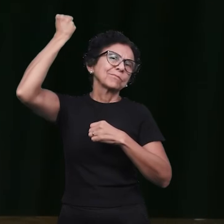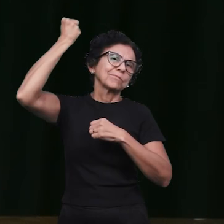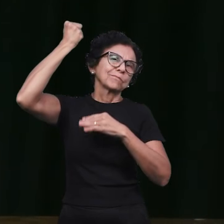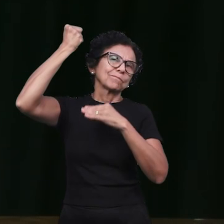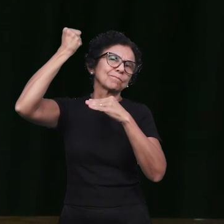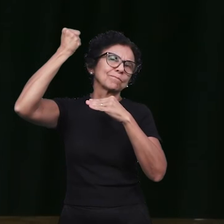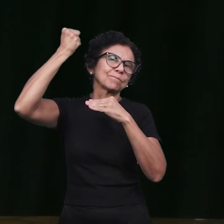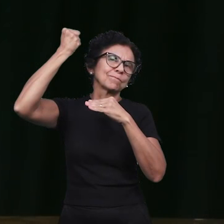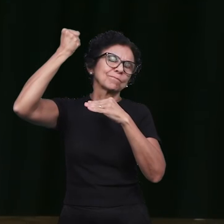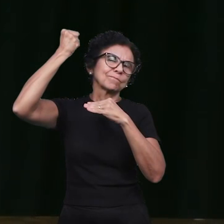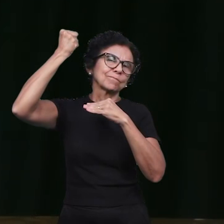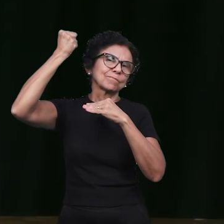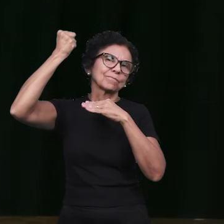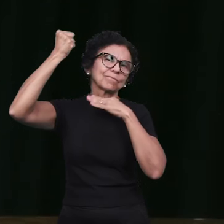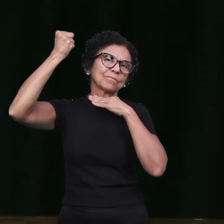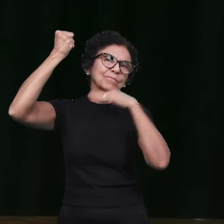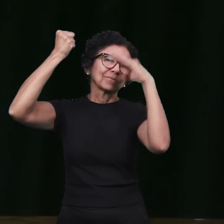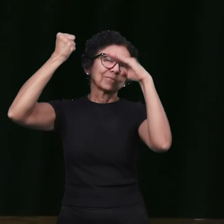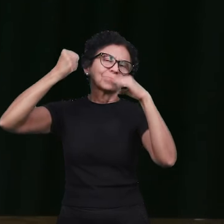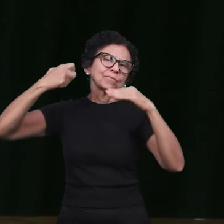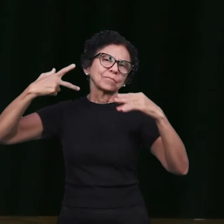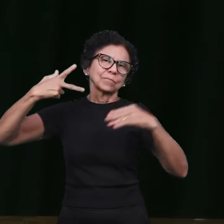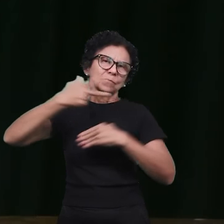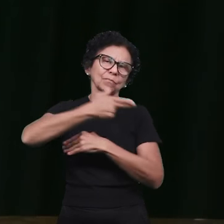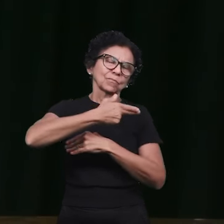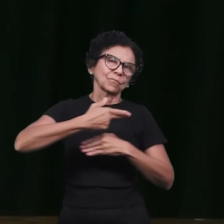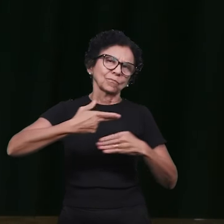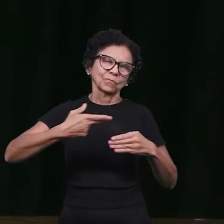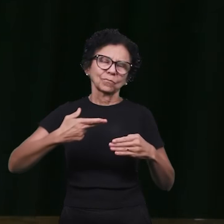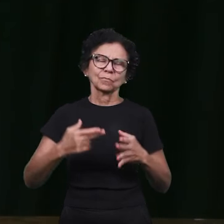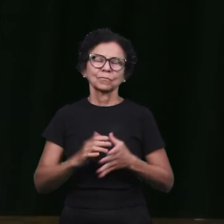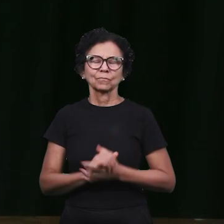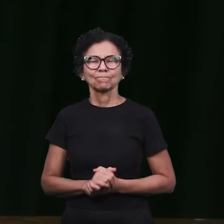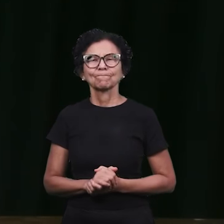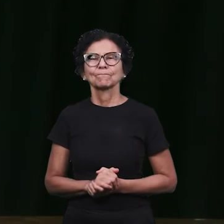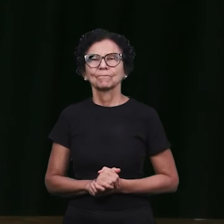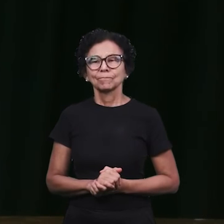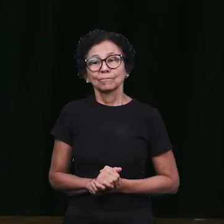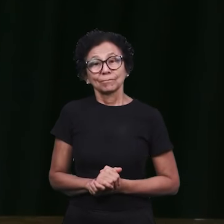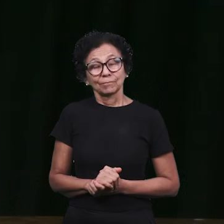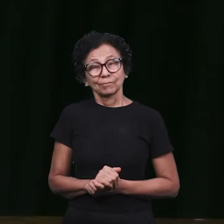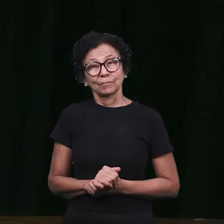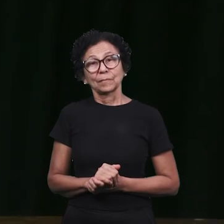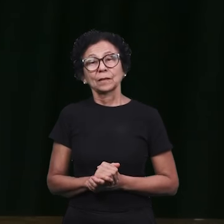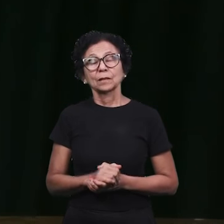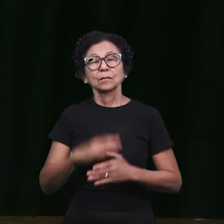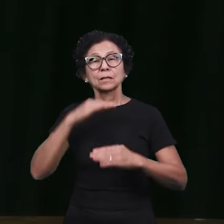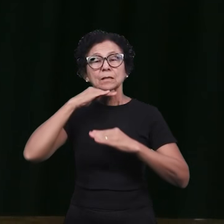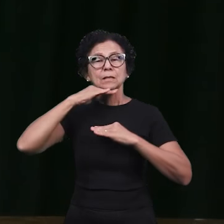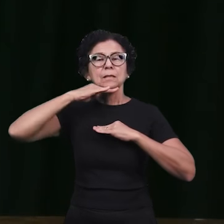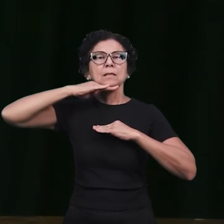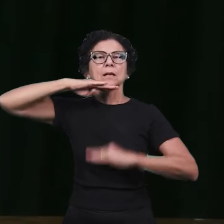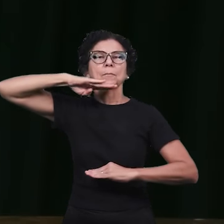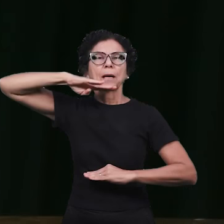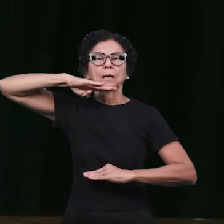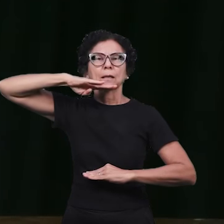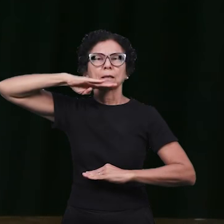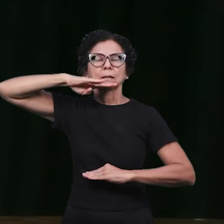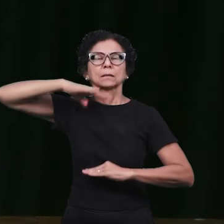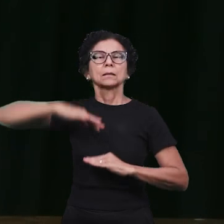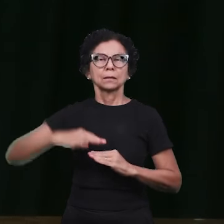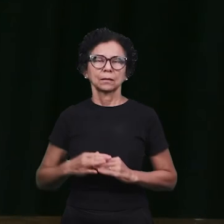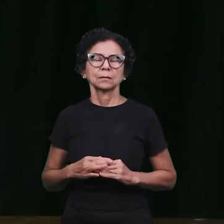comunhão. Então, veja bem, o que é o adversário? O objetivo do adversário é tirar a comunhão. Ele usa todos